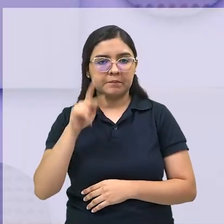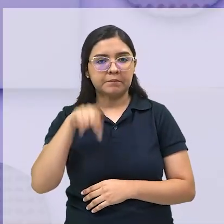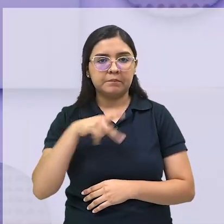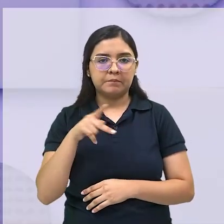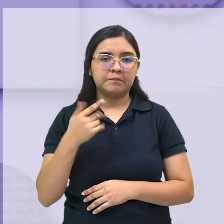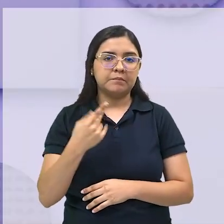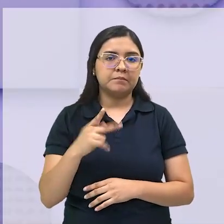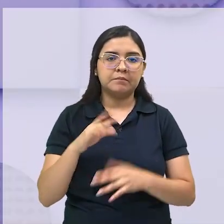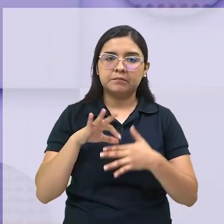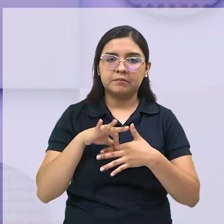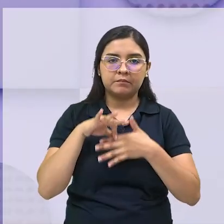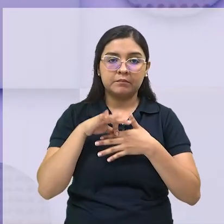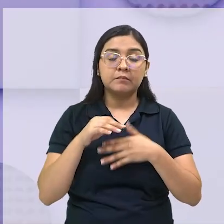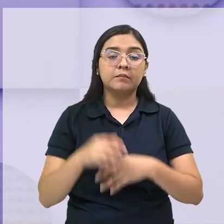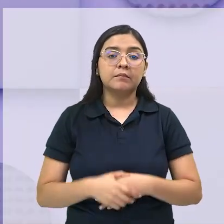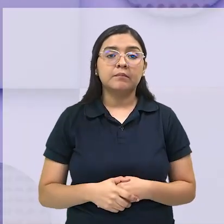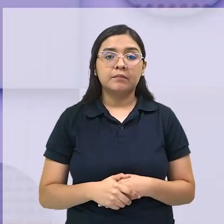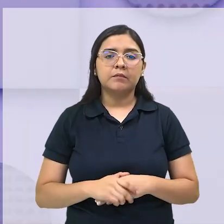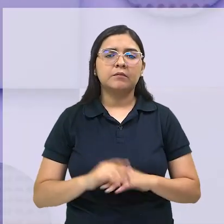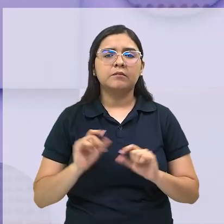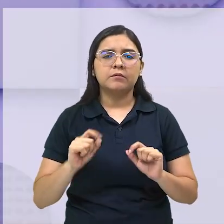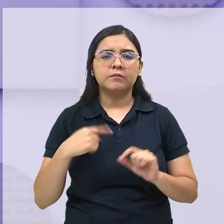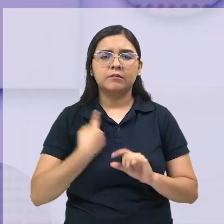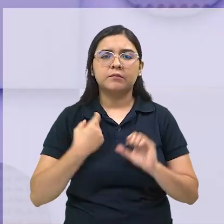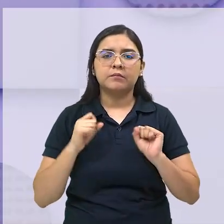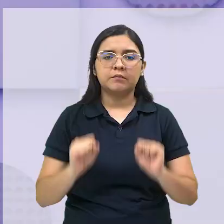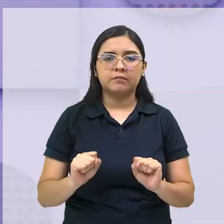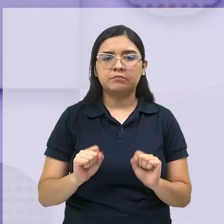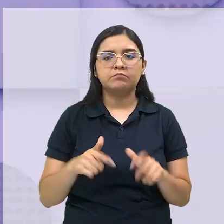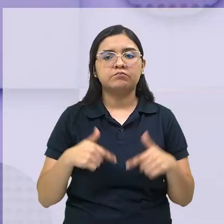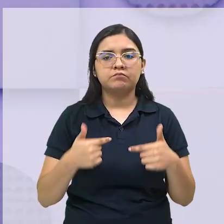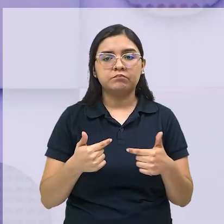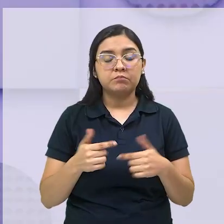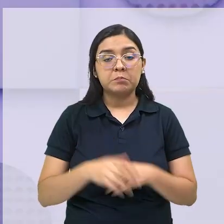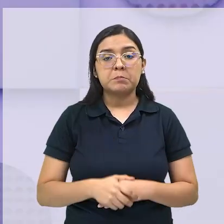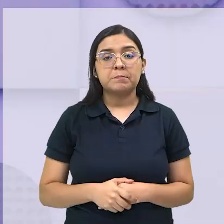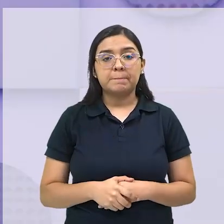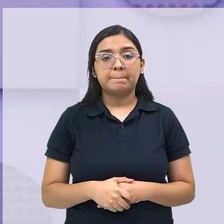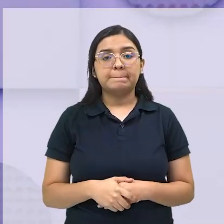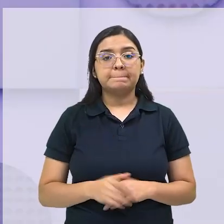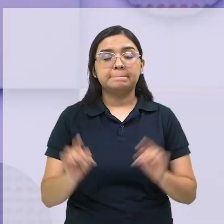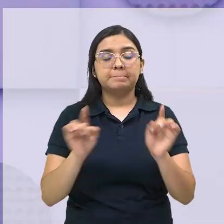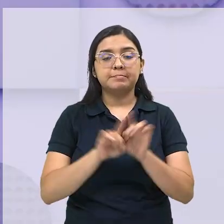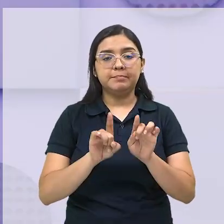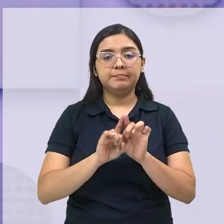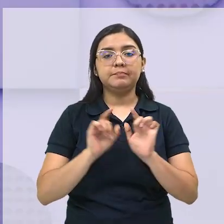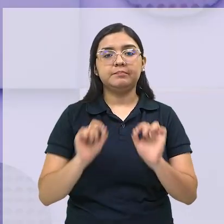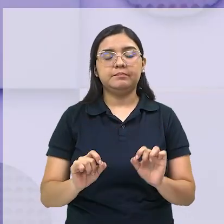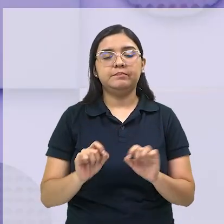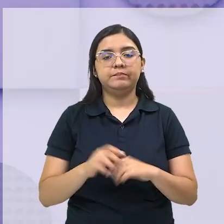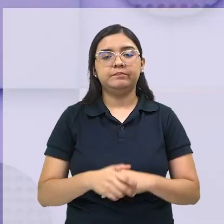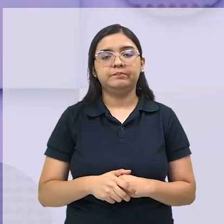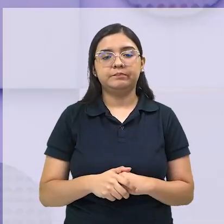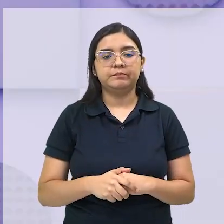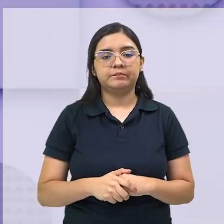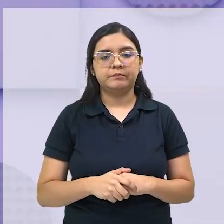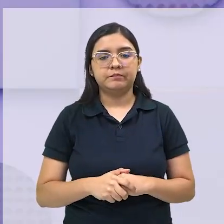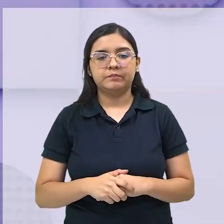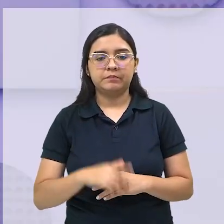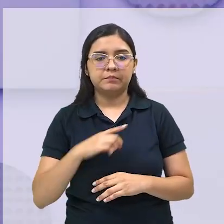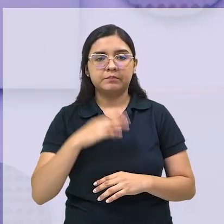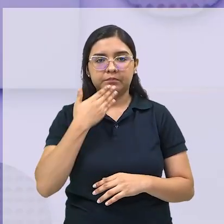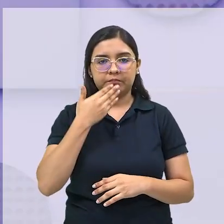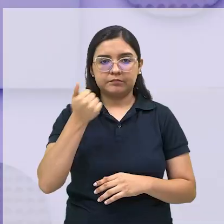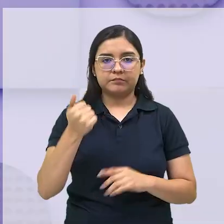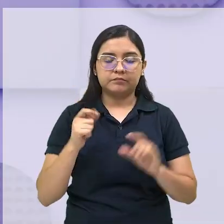líder religioso, o que nós podemos fazer diante disso e o que nós podemos dialogar para estreitar